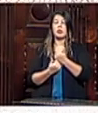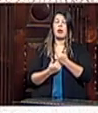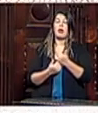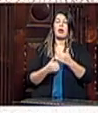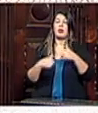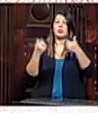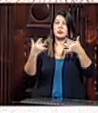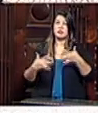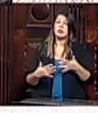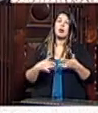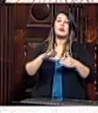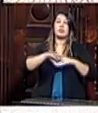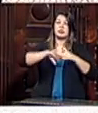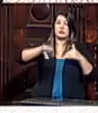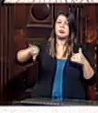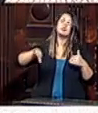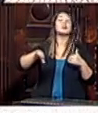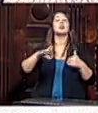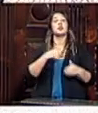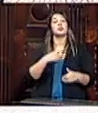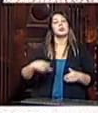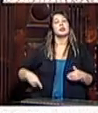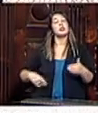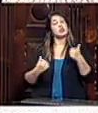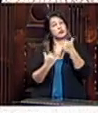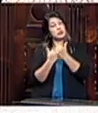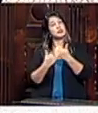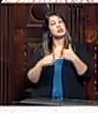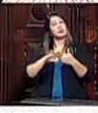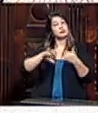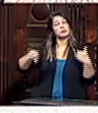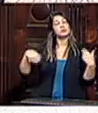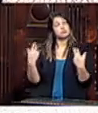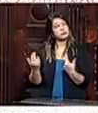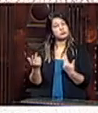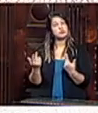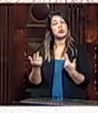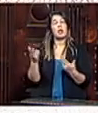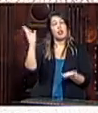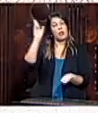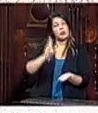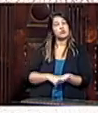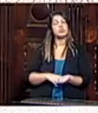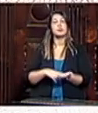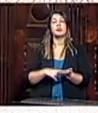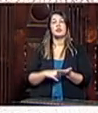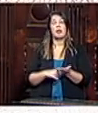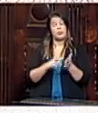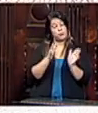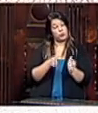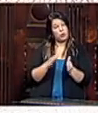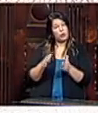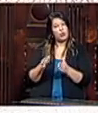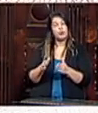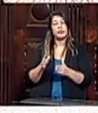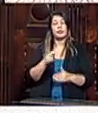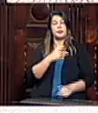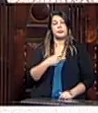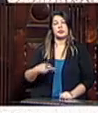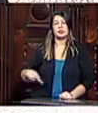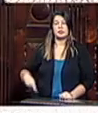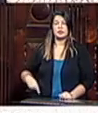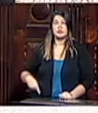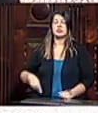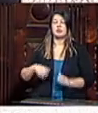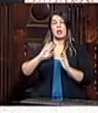no afastamento do presidente e do vice-presidente assumirá, por ordem, presidente